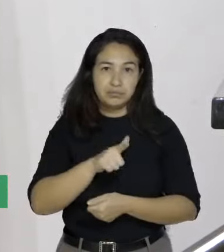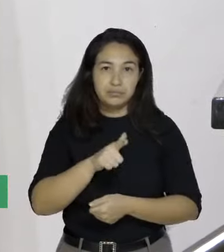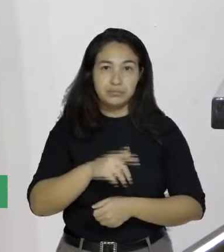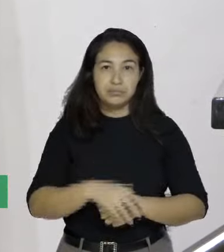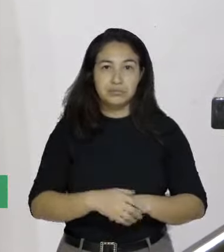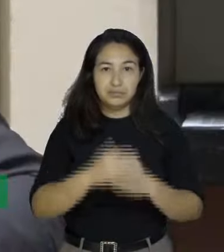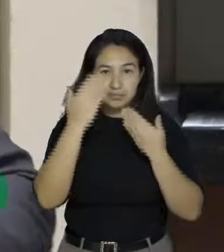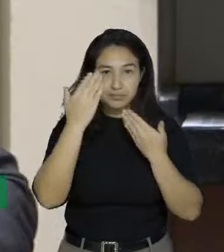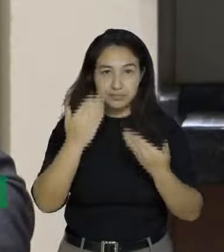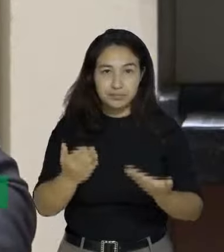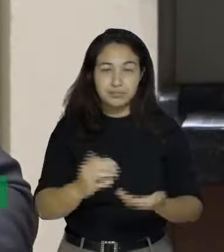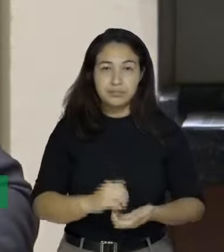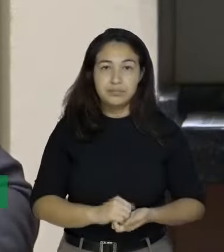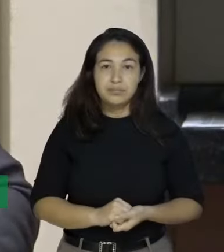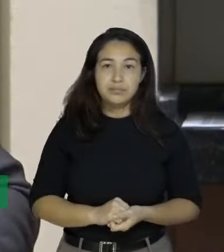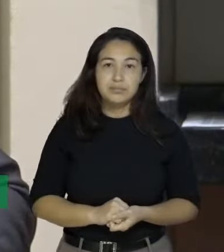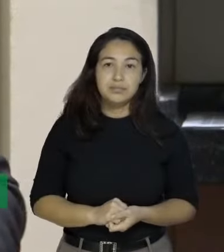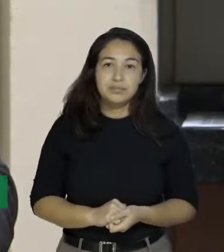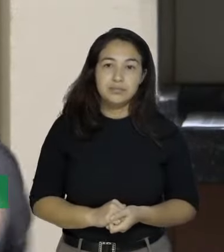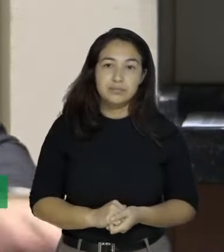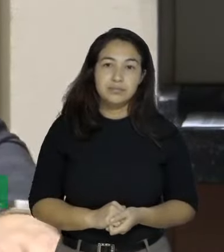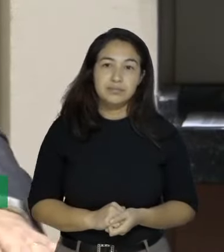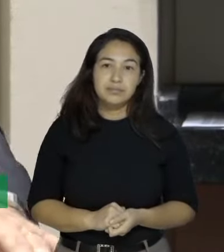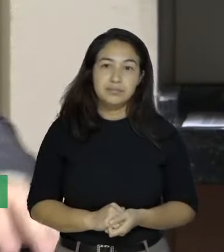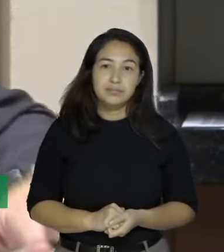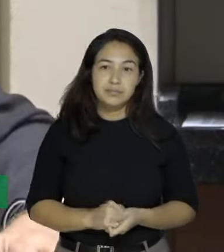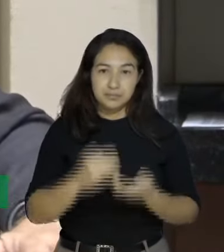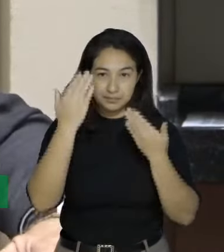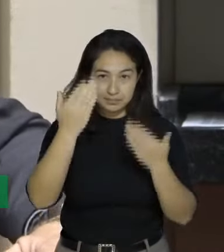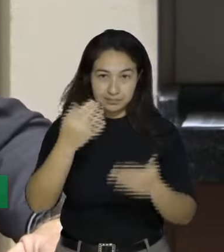obrigado Obrigado